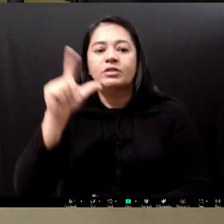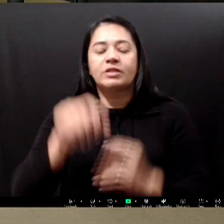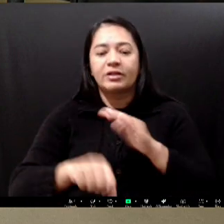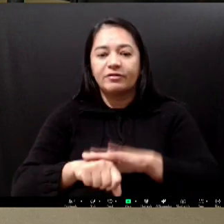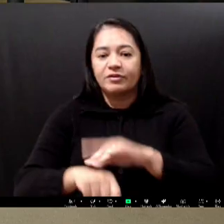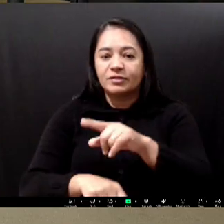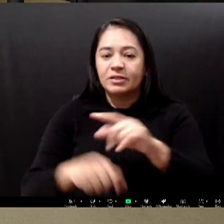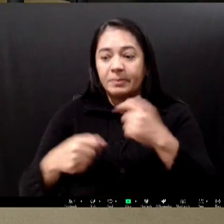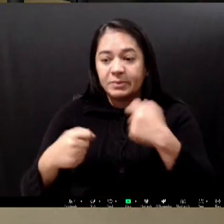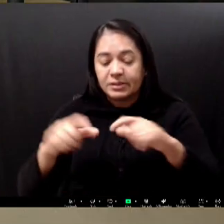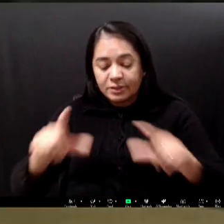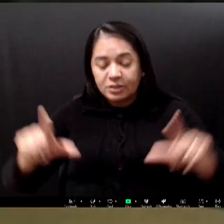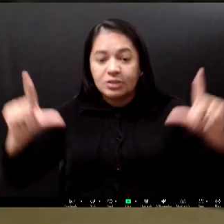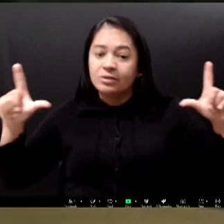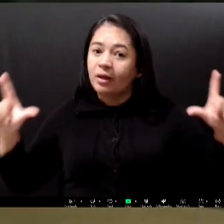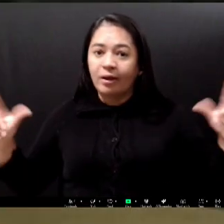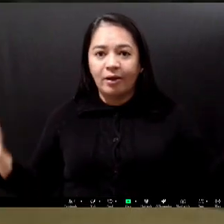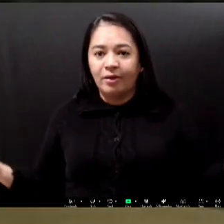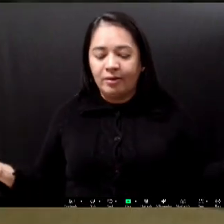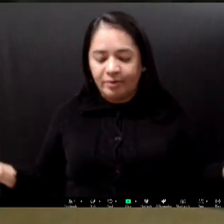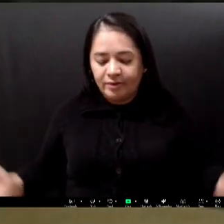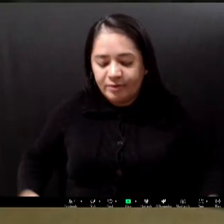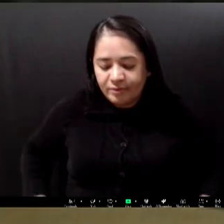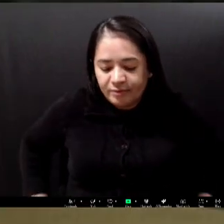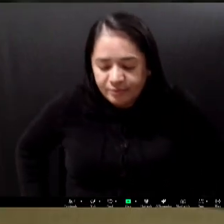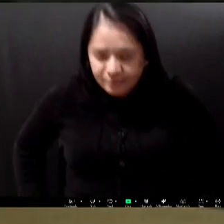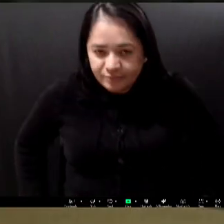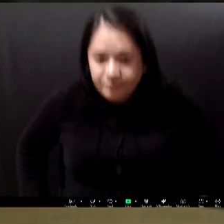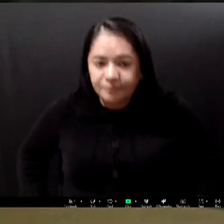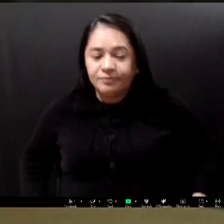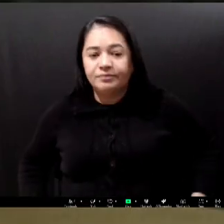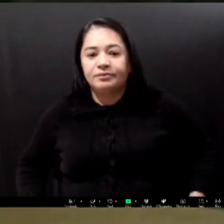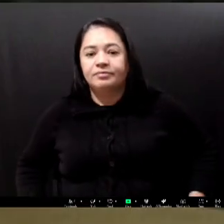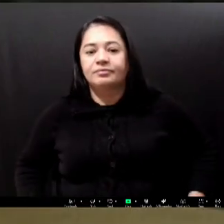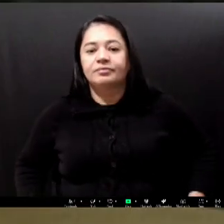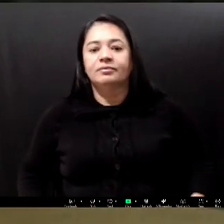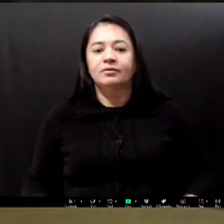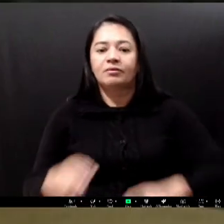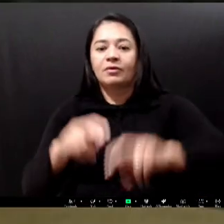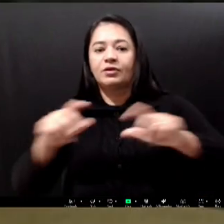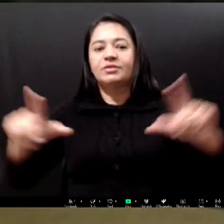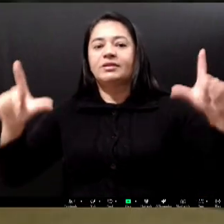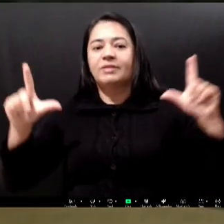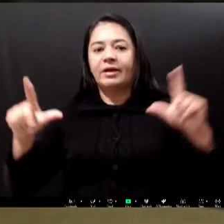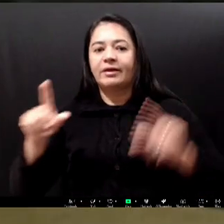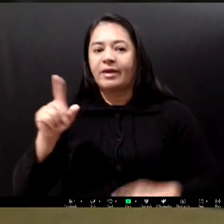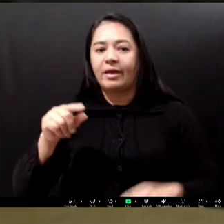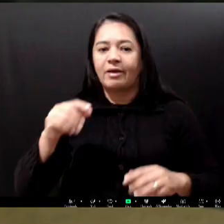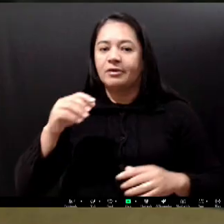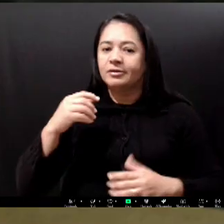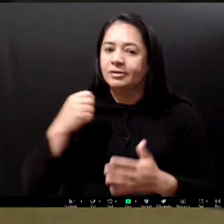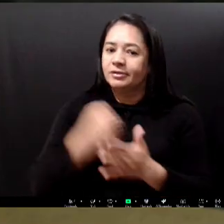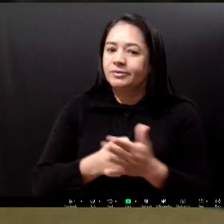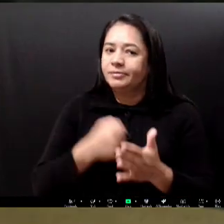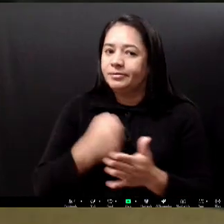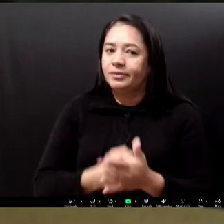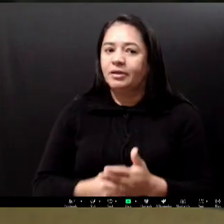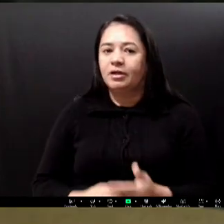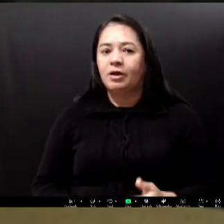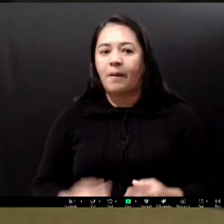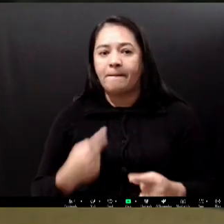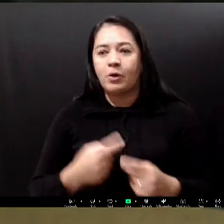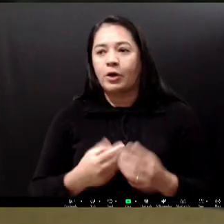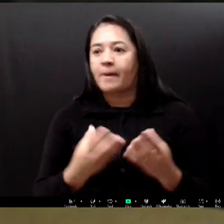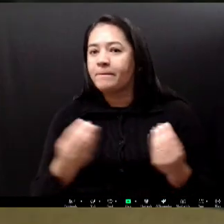média. Exatamente. E aí, ó, o destaque é uma briga pelo destaque, porque tem tanta gente se destacando, se você não tiver o discernimento,